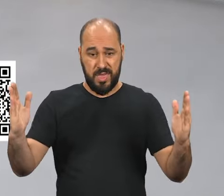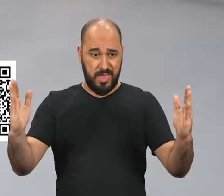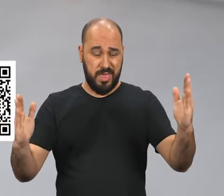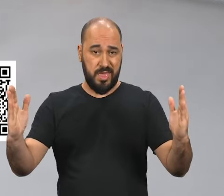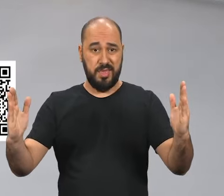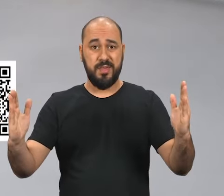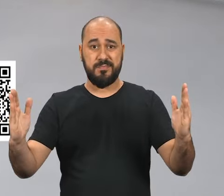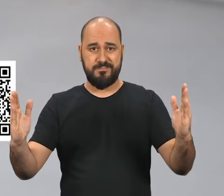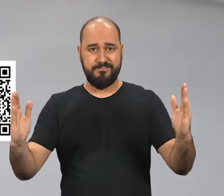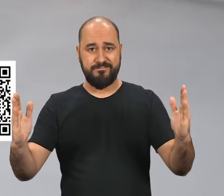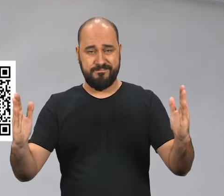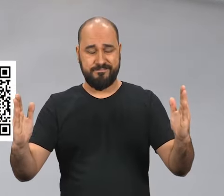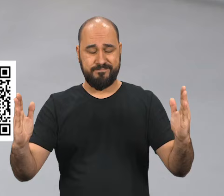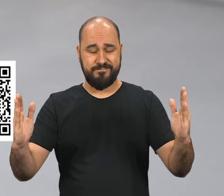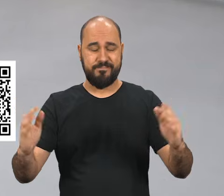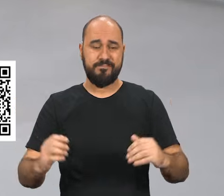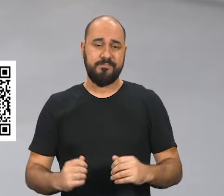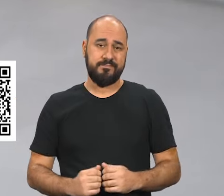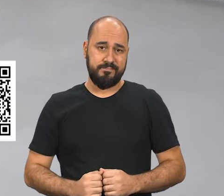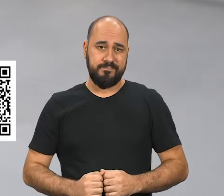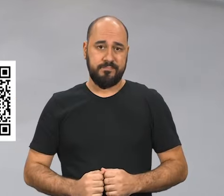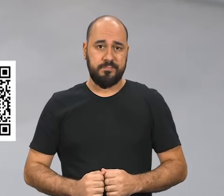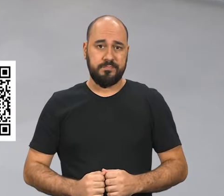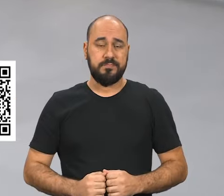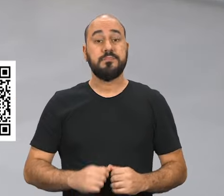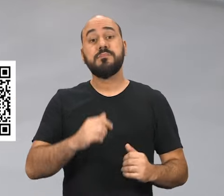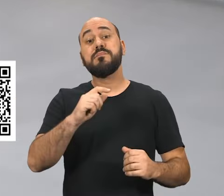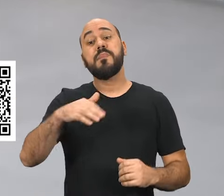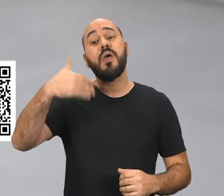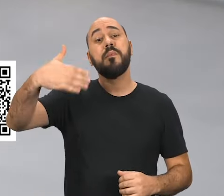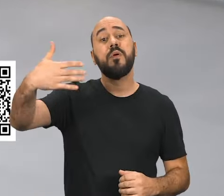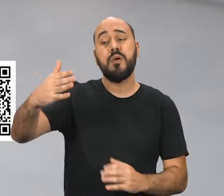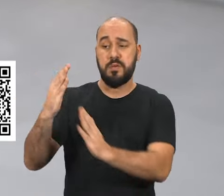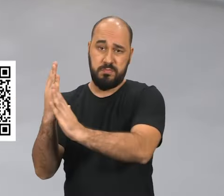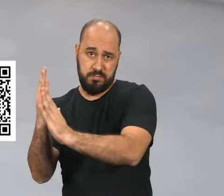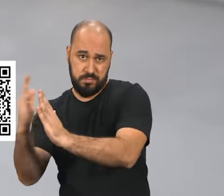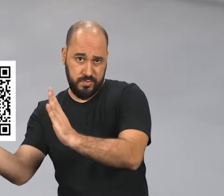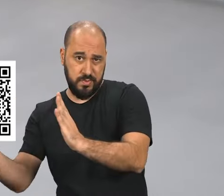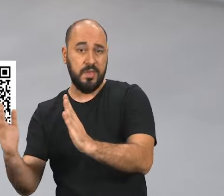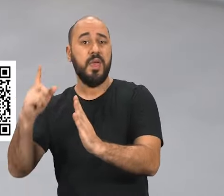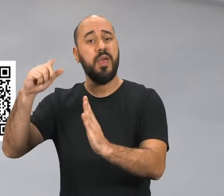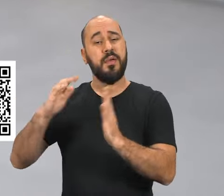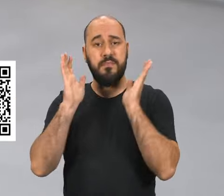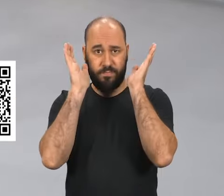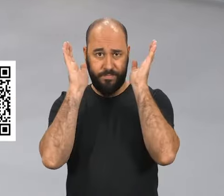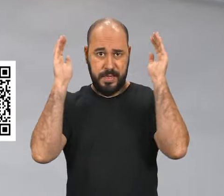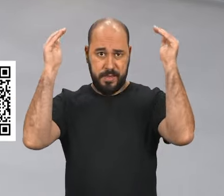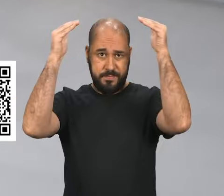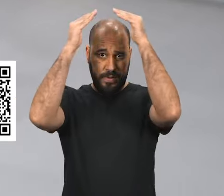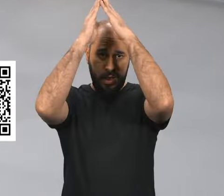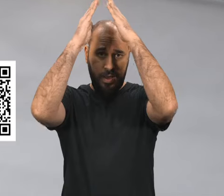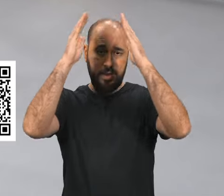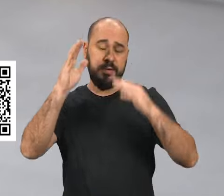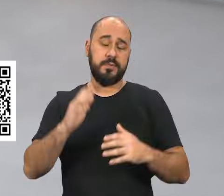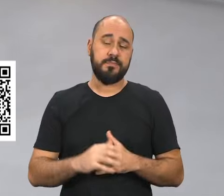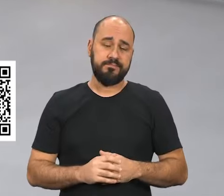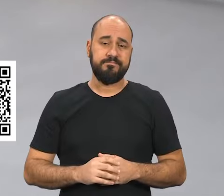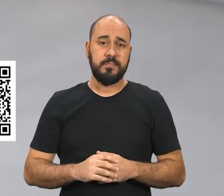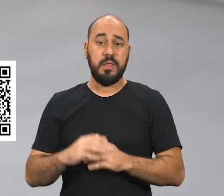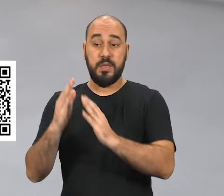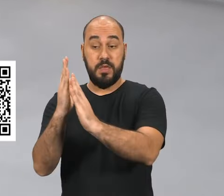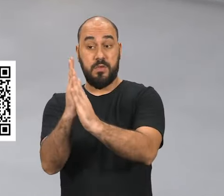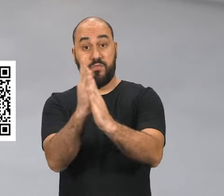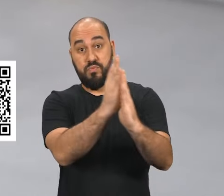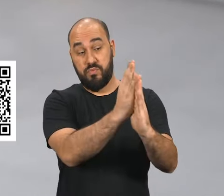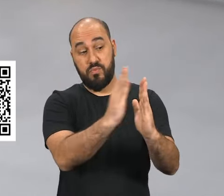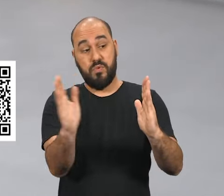a 476 depois de Cristo. Logo em seguida vem o domínio papal, o surgimento da supremacia papal, que começa